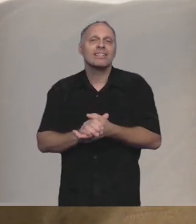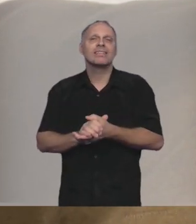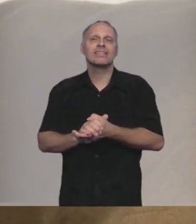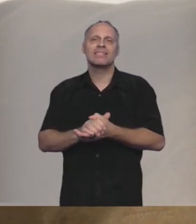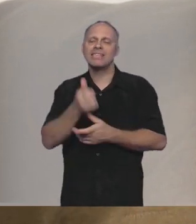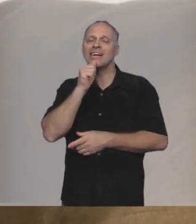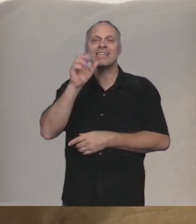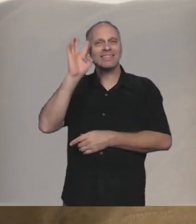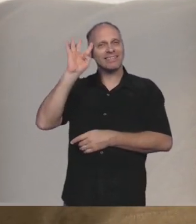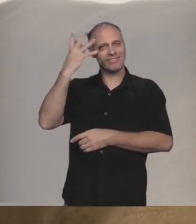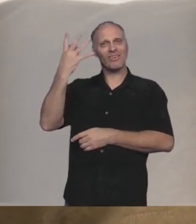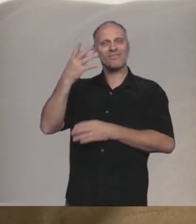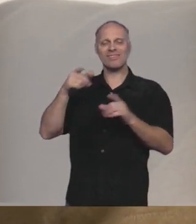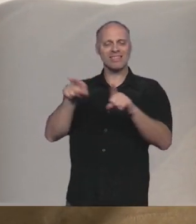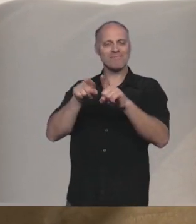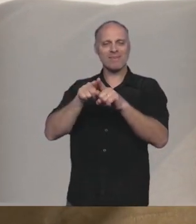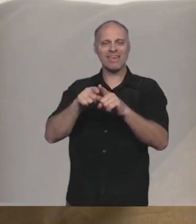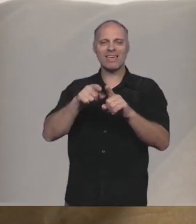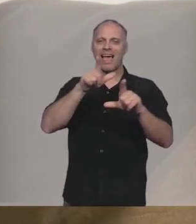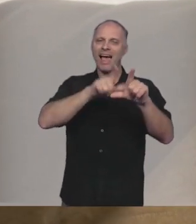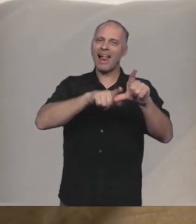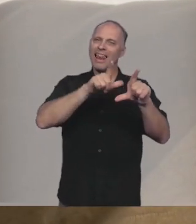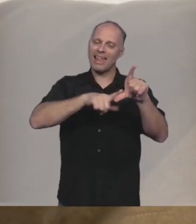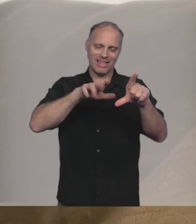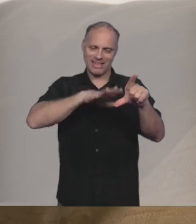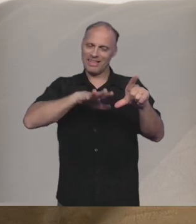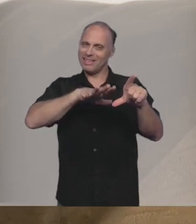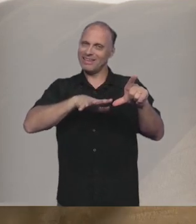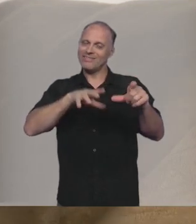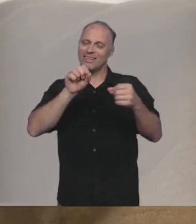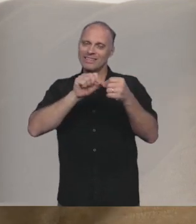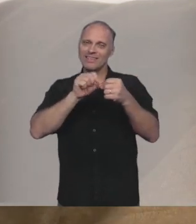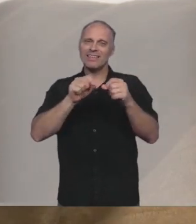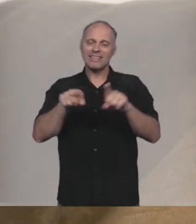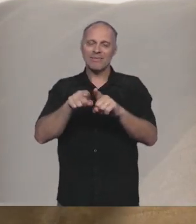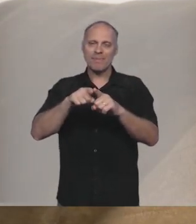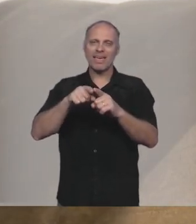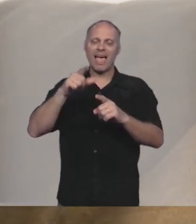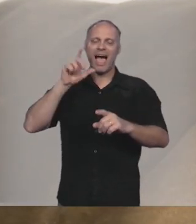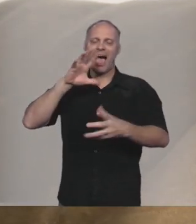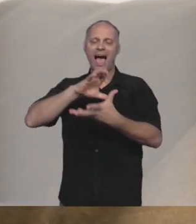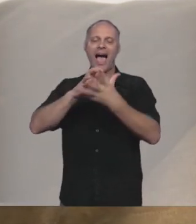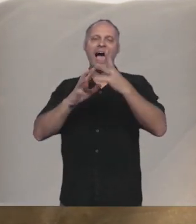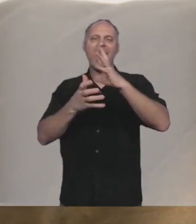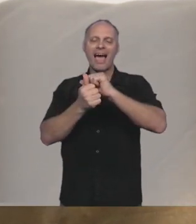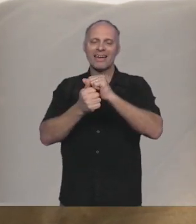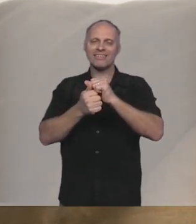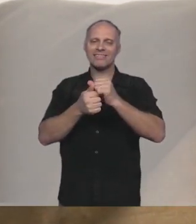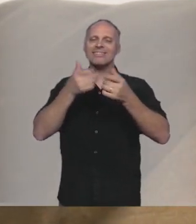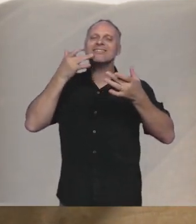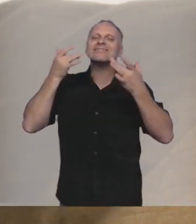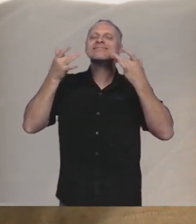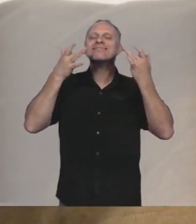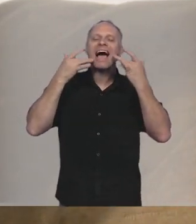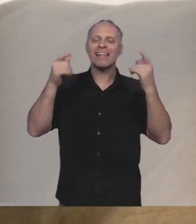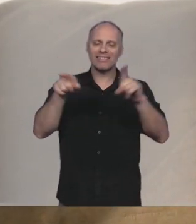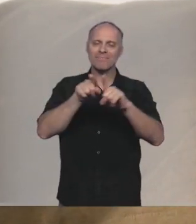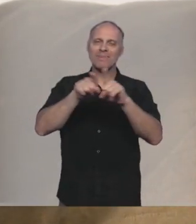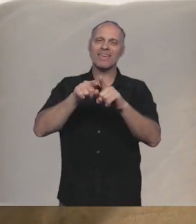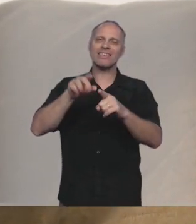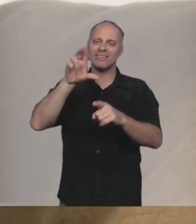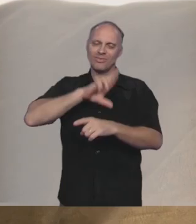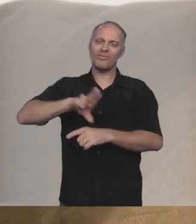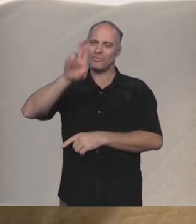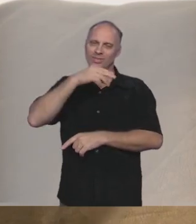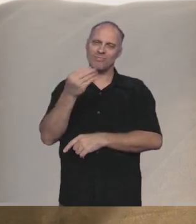e resolvi ir para esse campo, que é um campo cuja arte dramática também habita, né, que é o campo das letras e